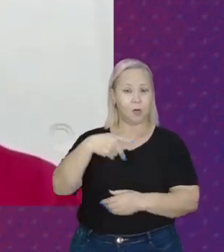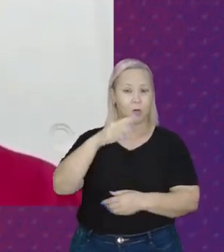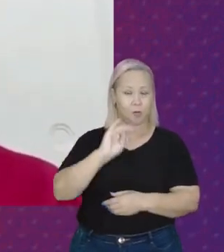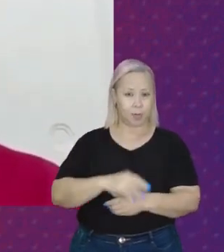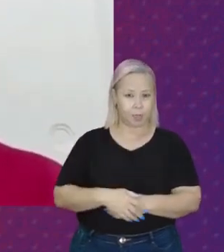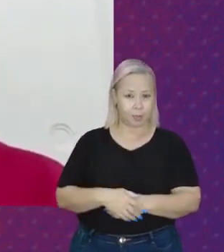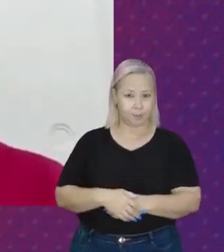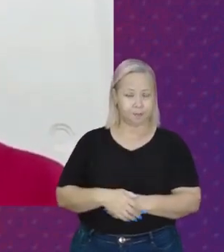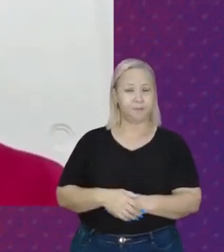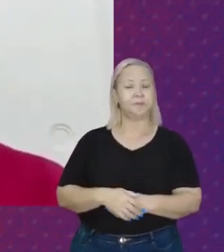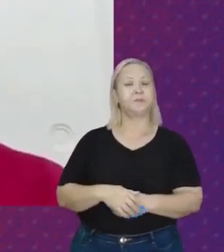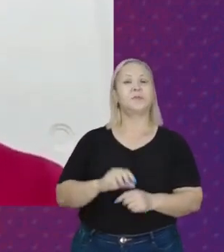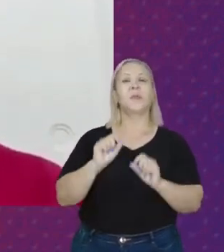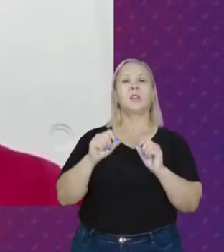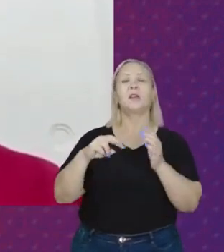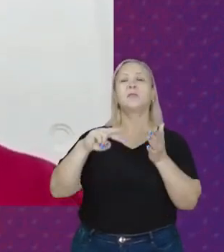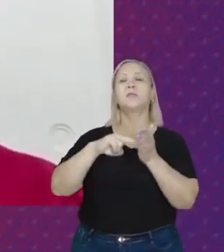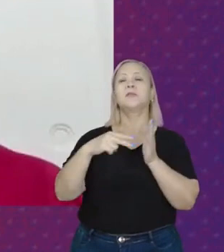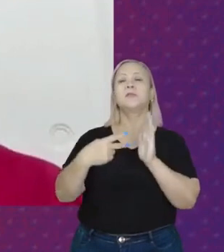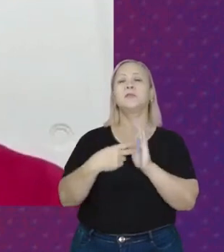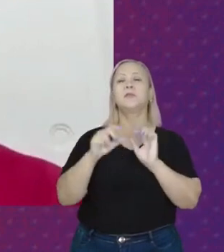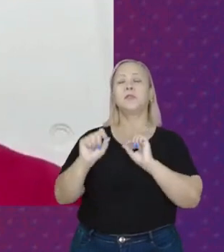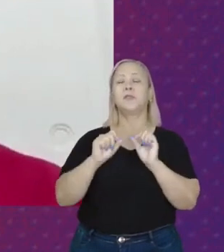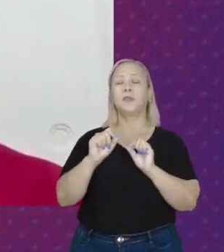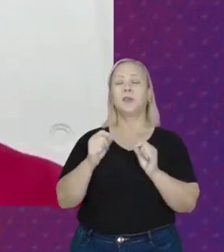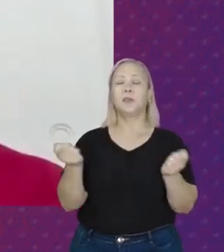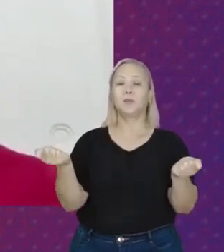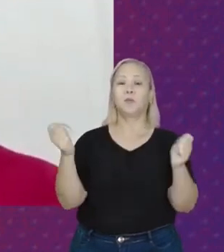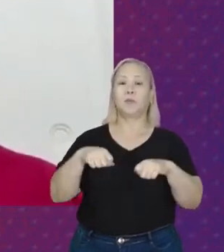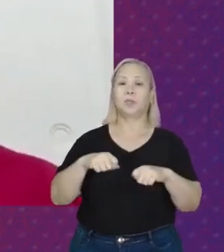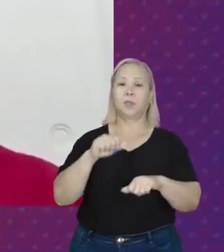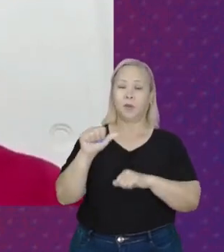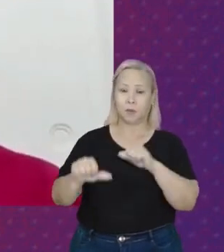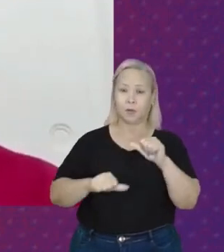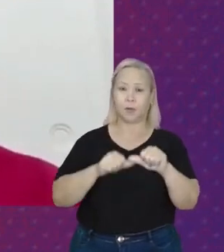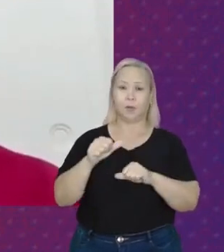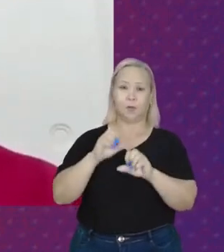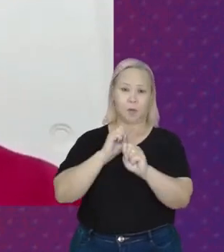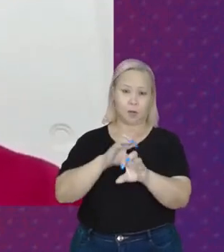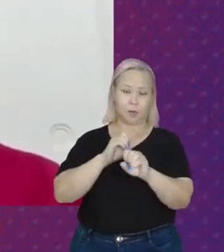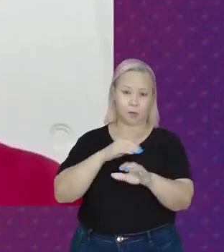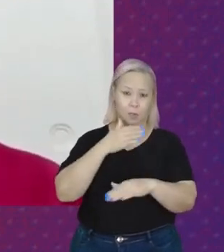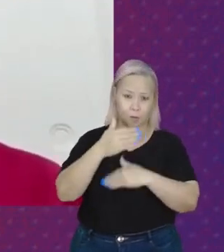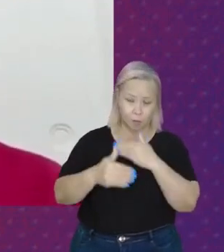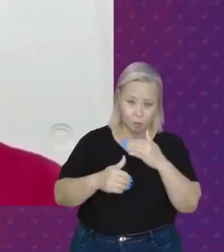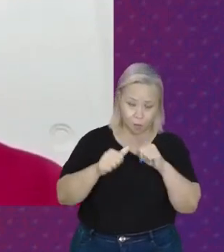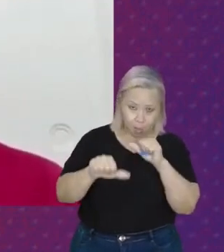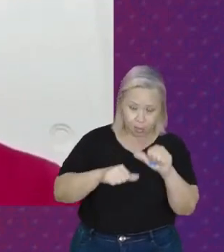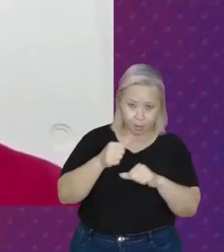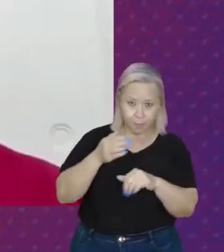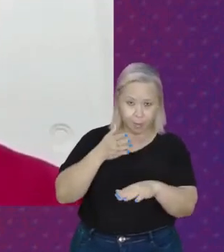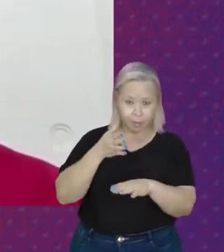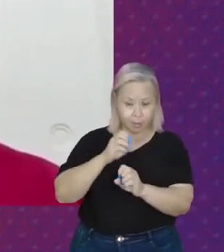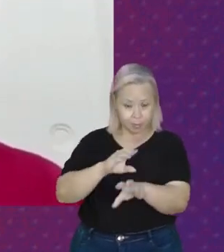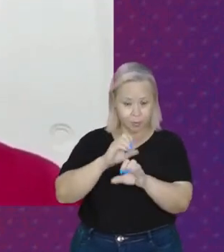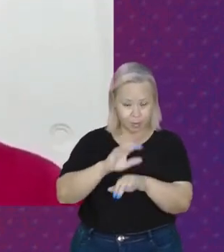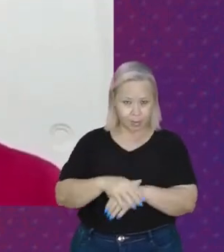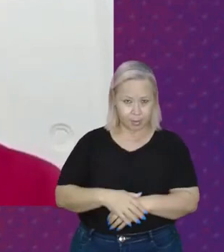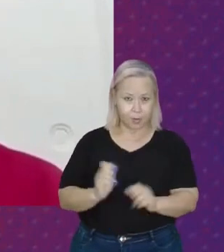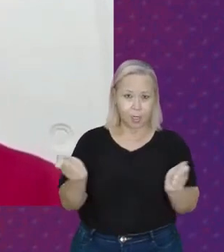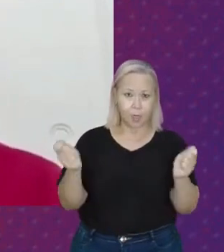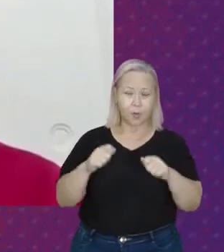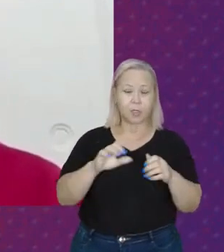é possível, que é possível transformar o mundo através da educação, que é possível conectar